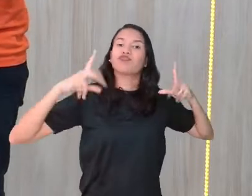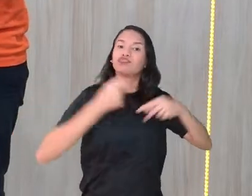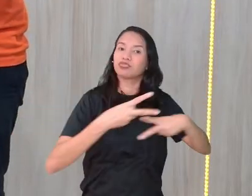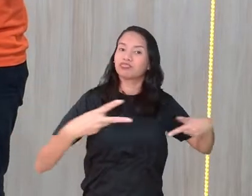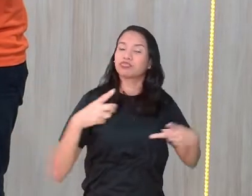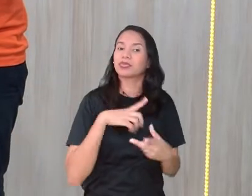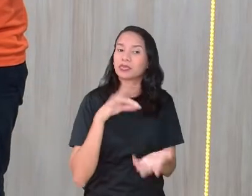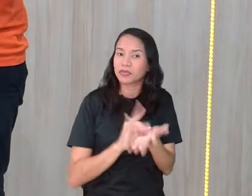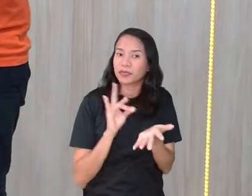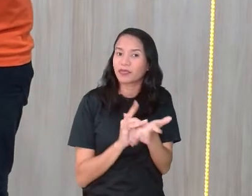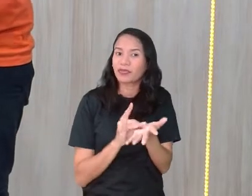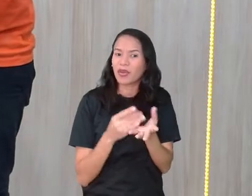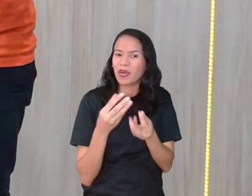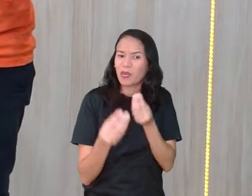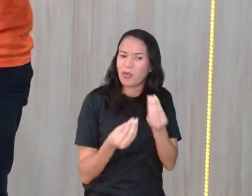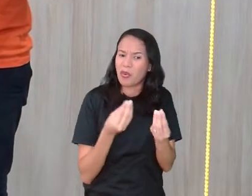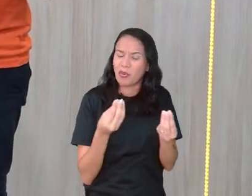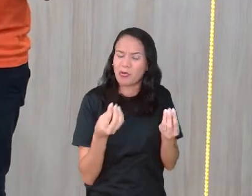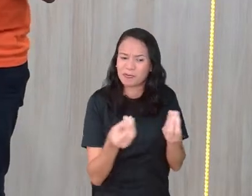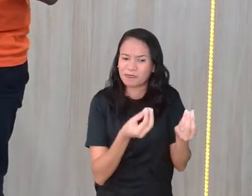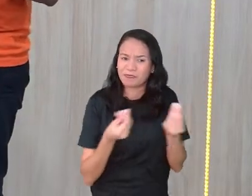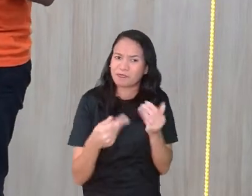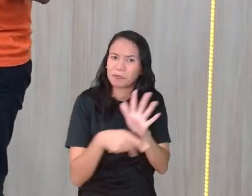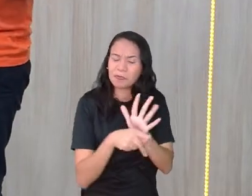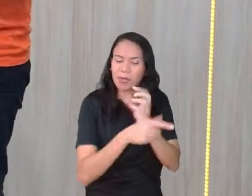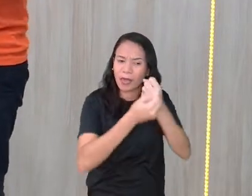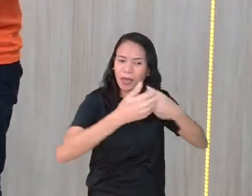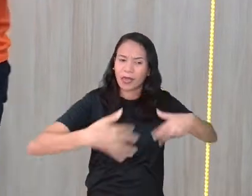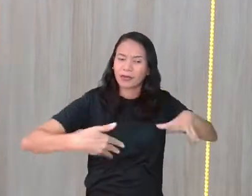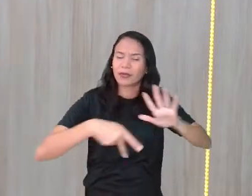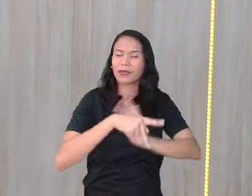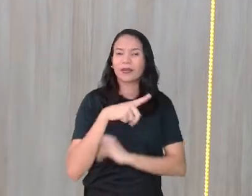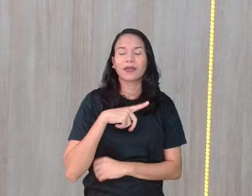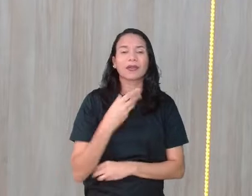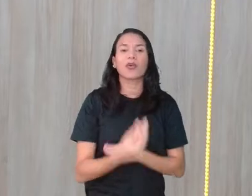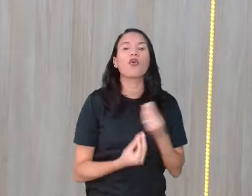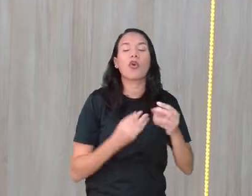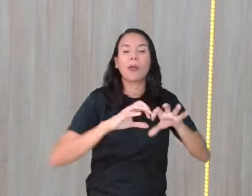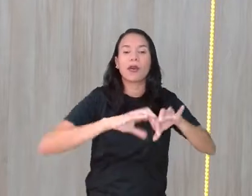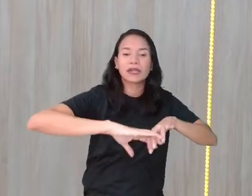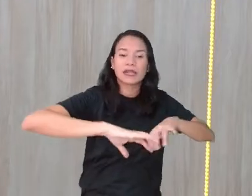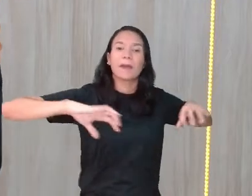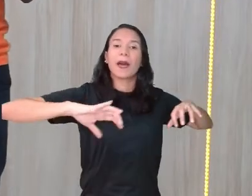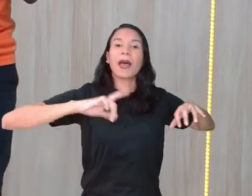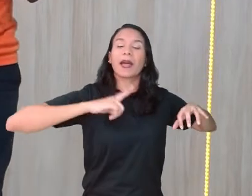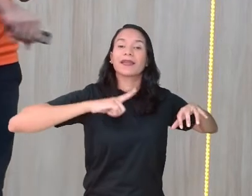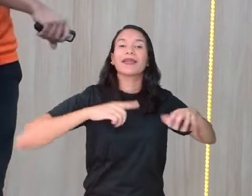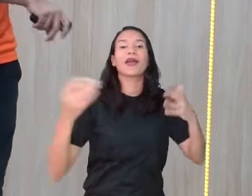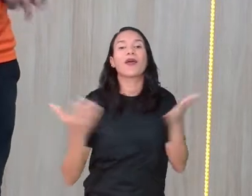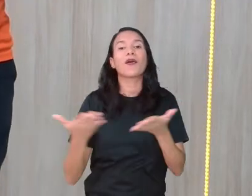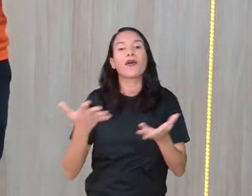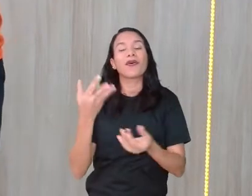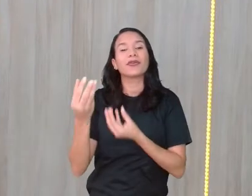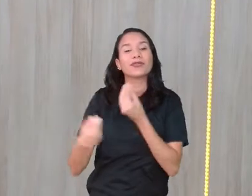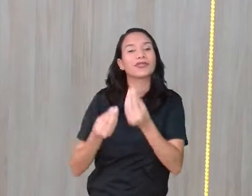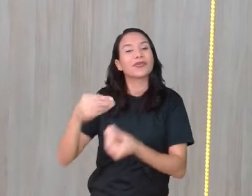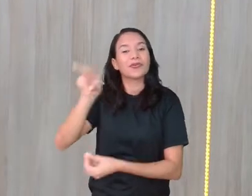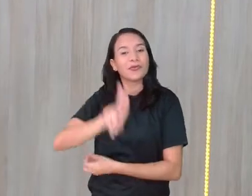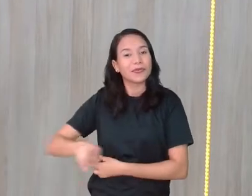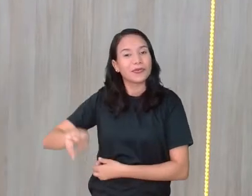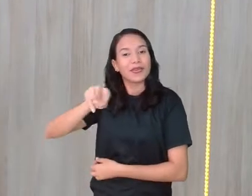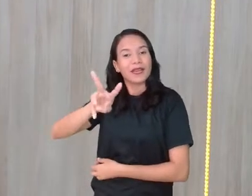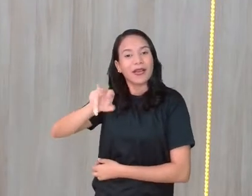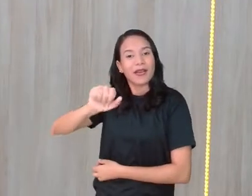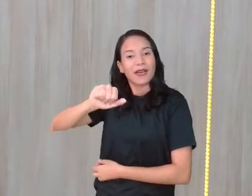acabavam ficando selvagem ali no mato, né? E aí, para separar, eles faziam justamente o que se faz hoje com a vaquejada,